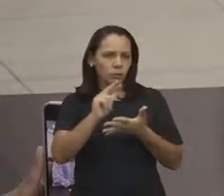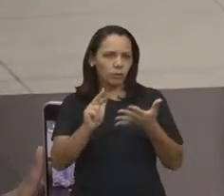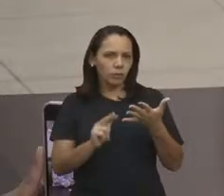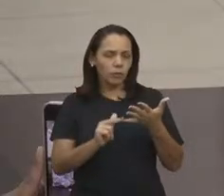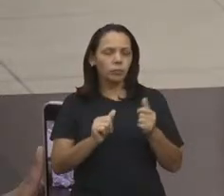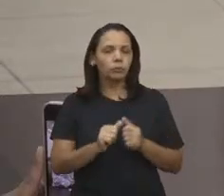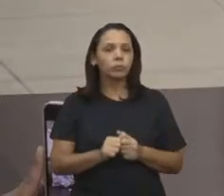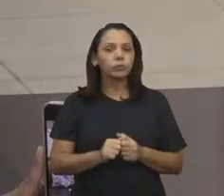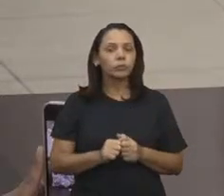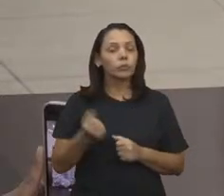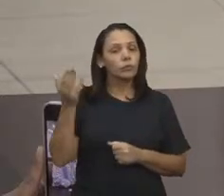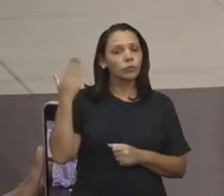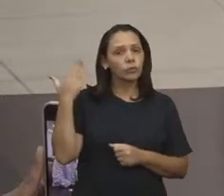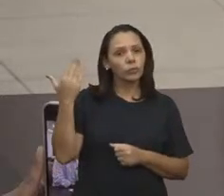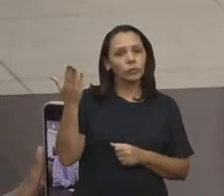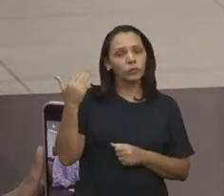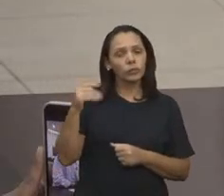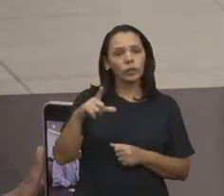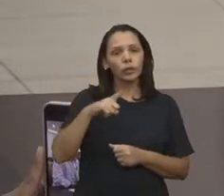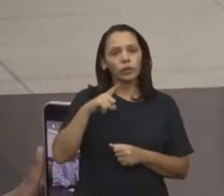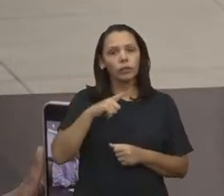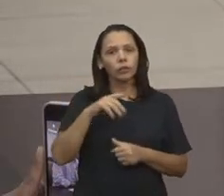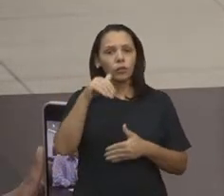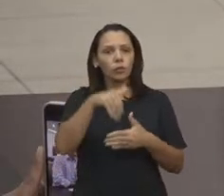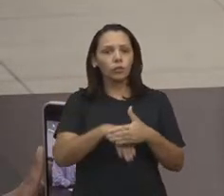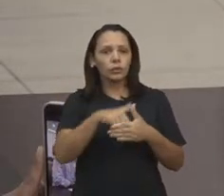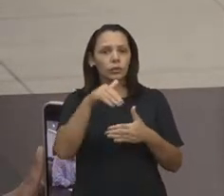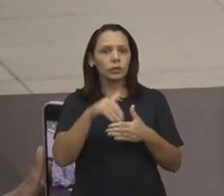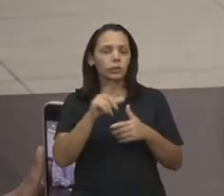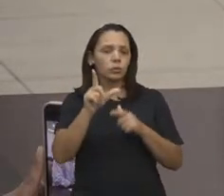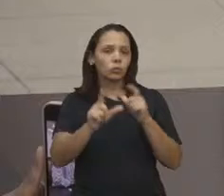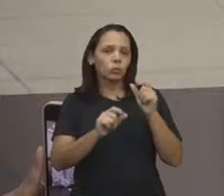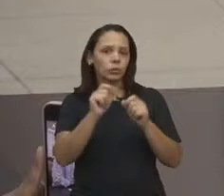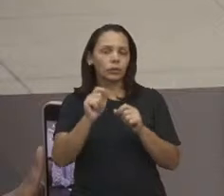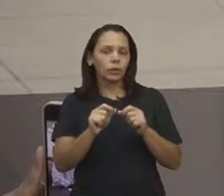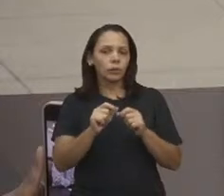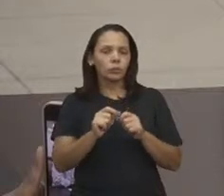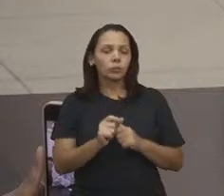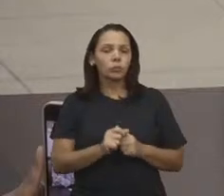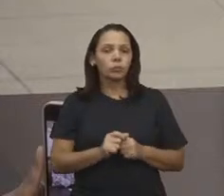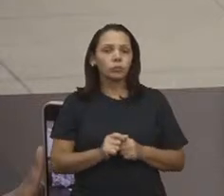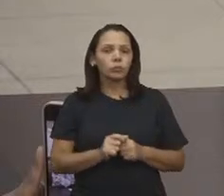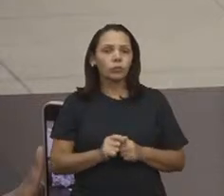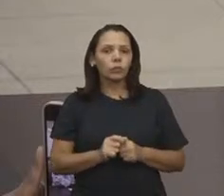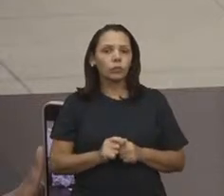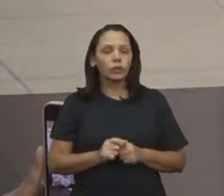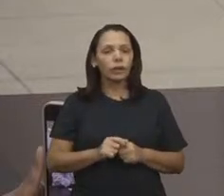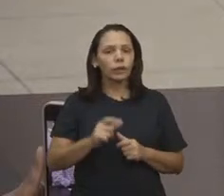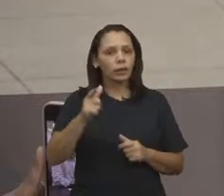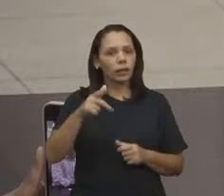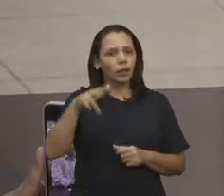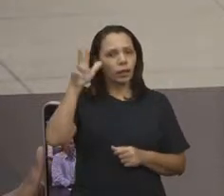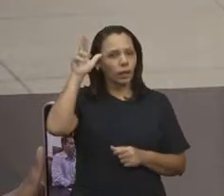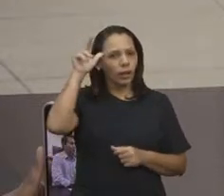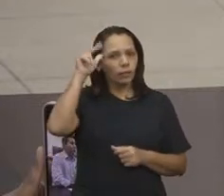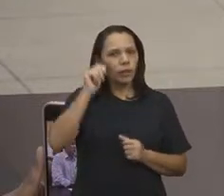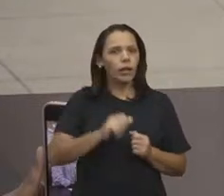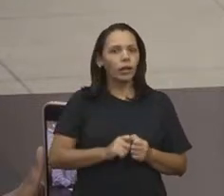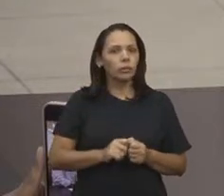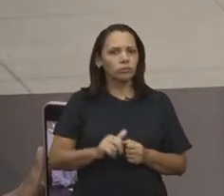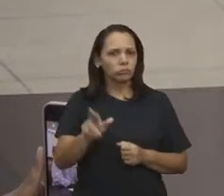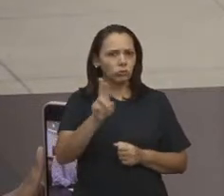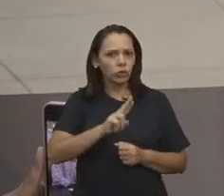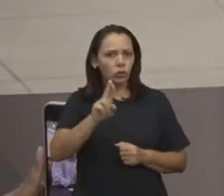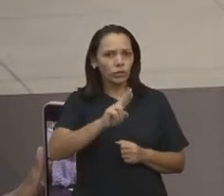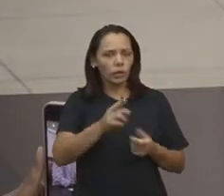vedação da utilização da tração animal, que nós, enquanto poder público, que a gente se aproxime